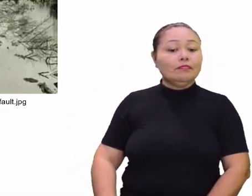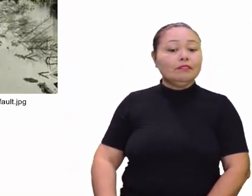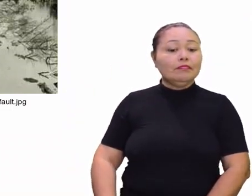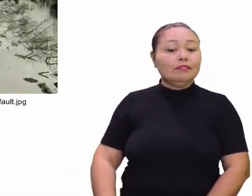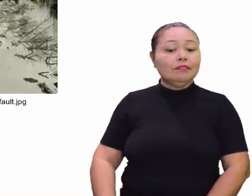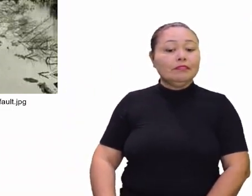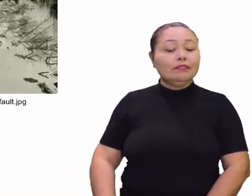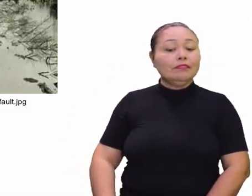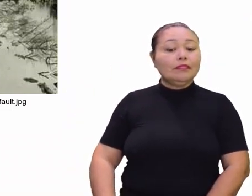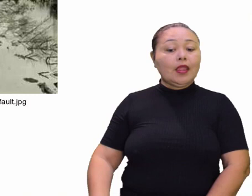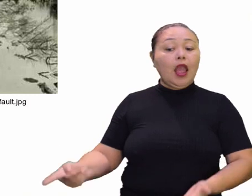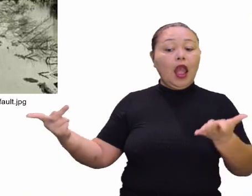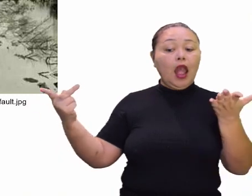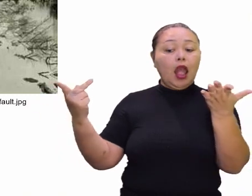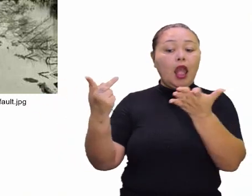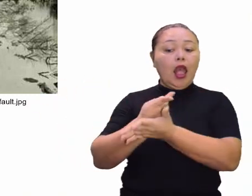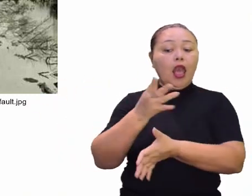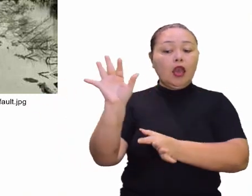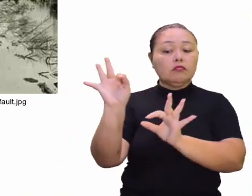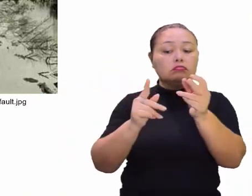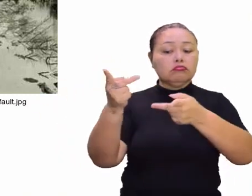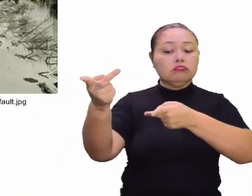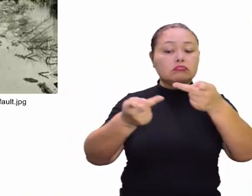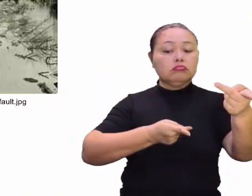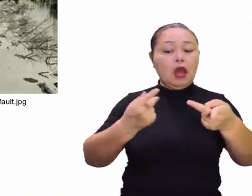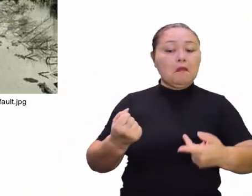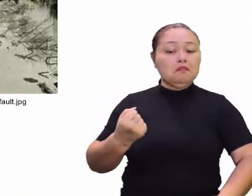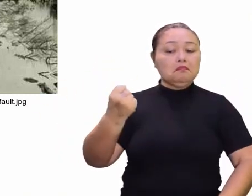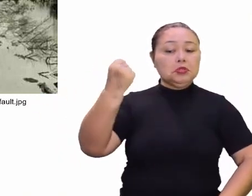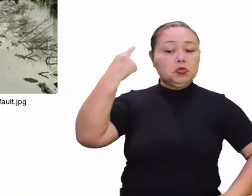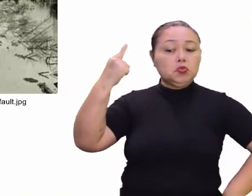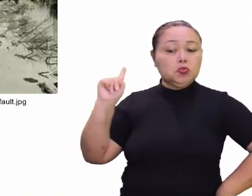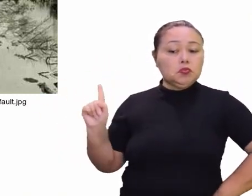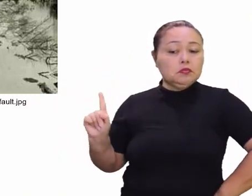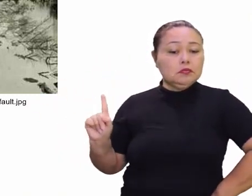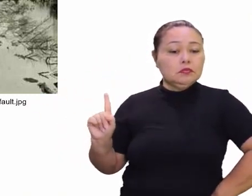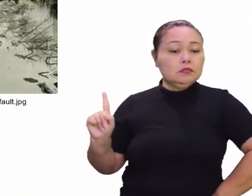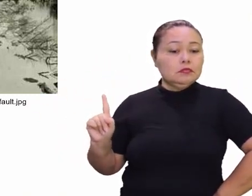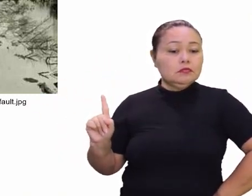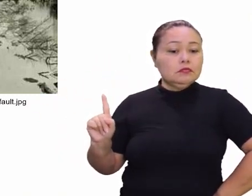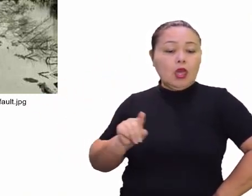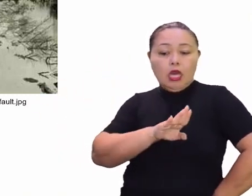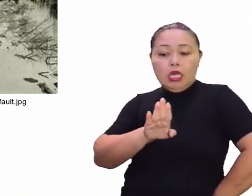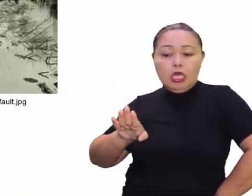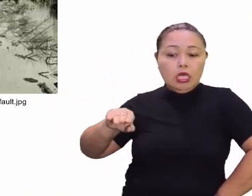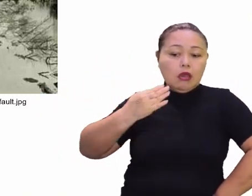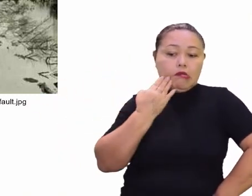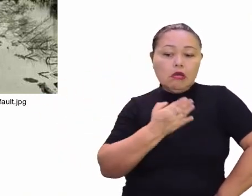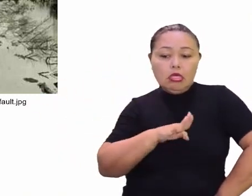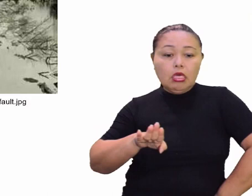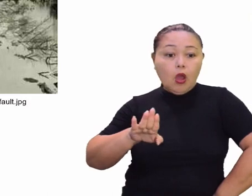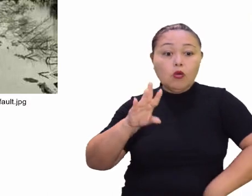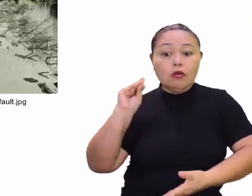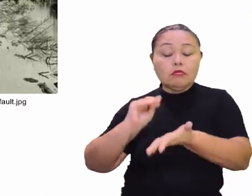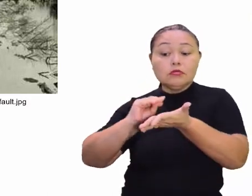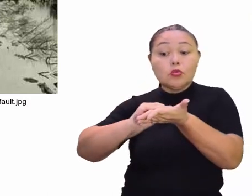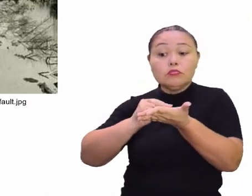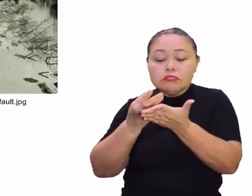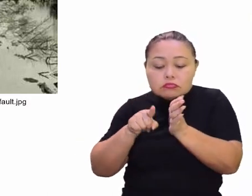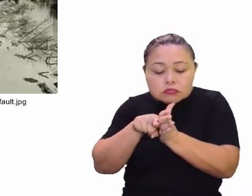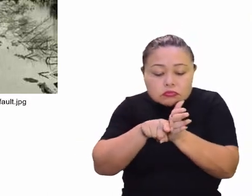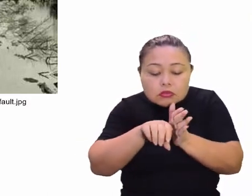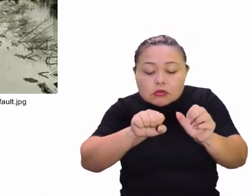erro de projeto de engenharia, absurdo, olha só. Houve o estudo do solo, né, O professor?